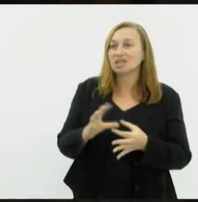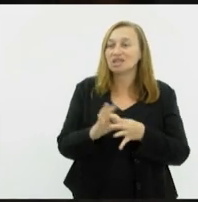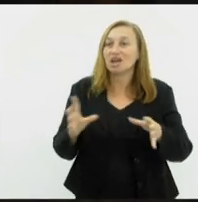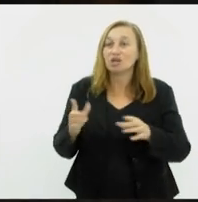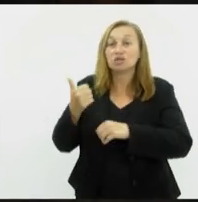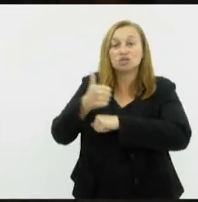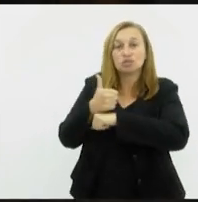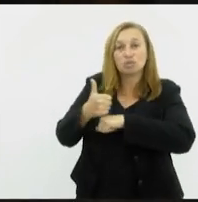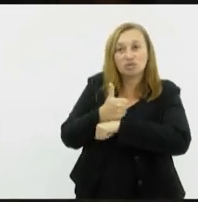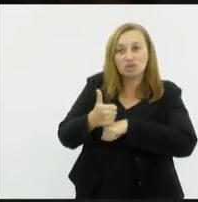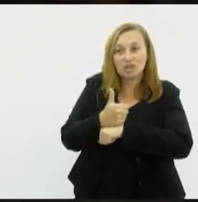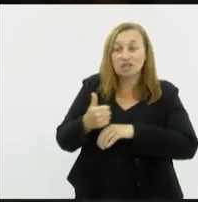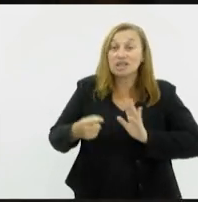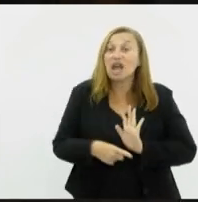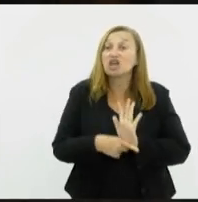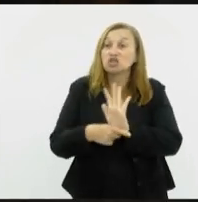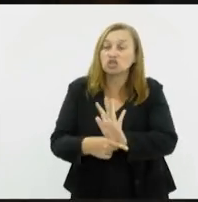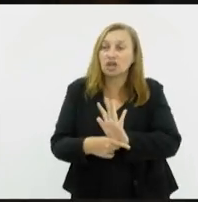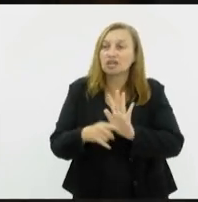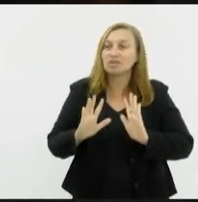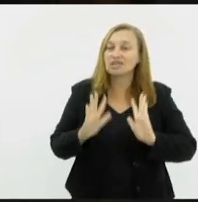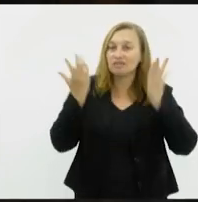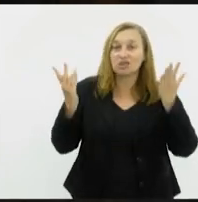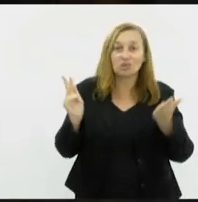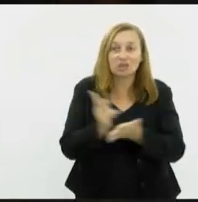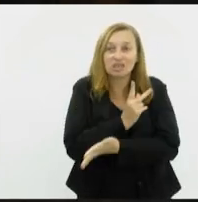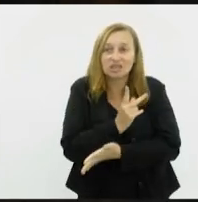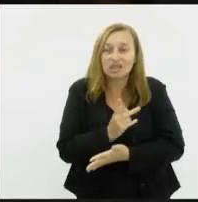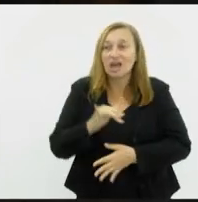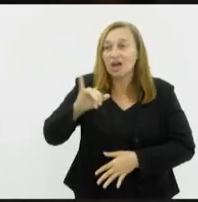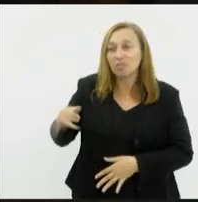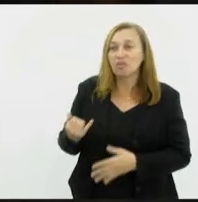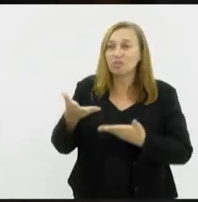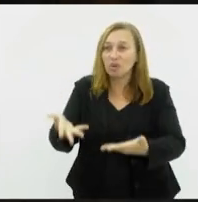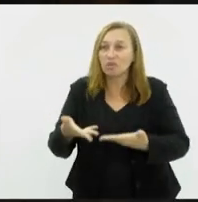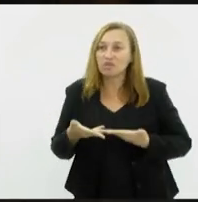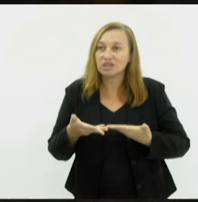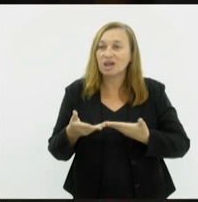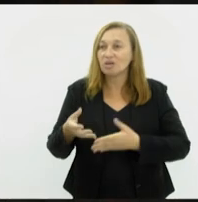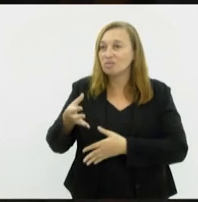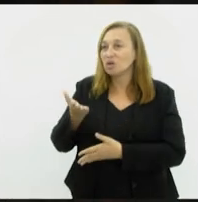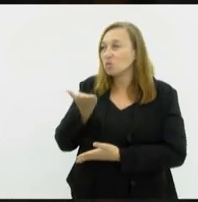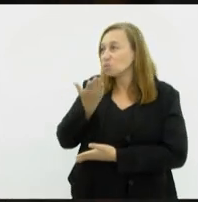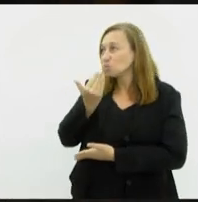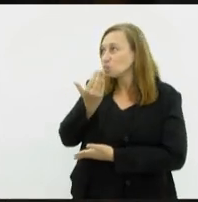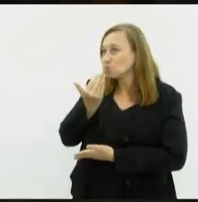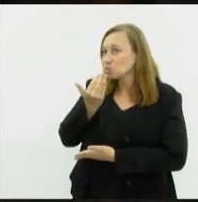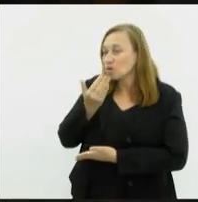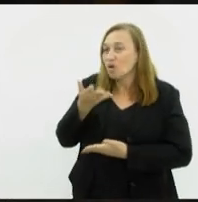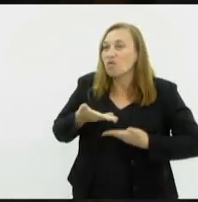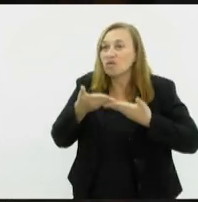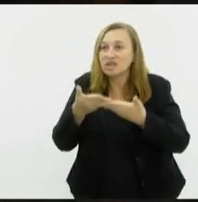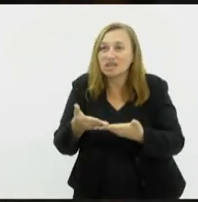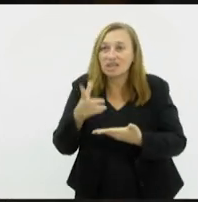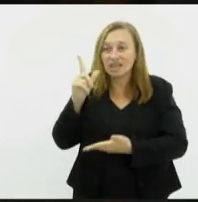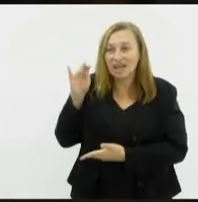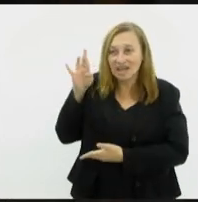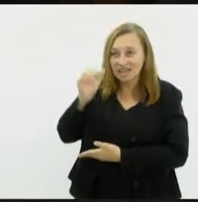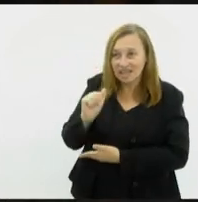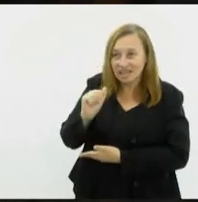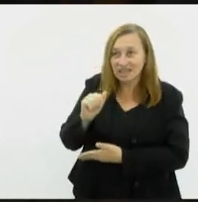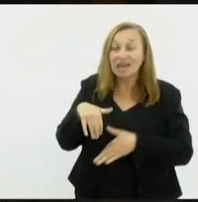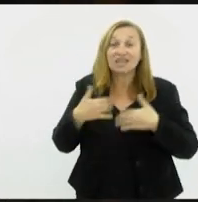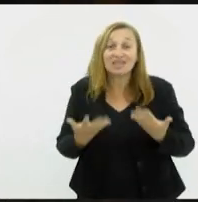profissionais que contribuíram para que esse evento acontecesse. Aproveito para convidá-los para um coquetel que será oferecido na galeria.